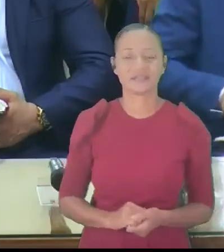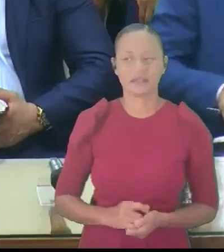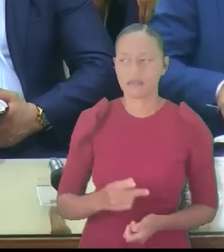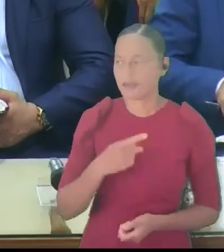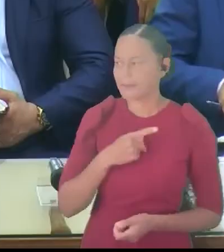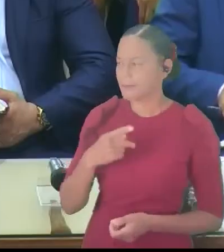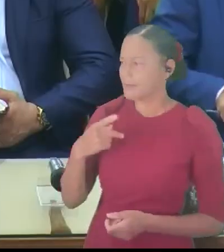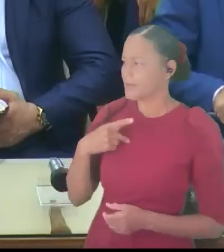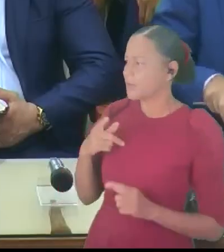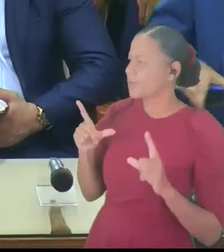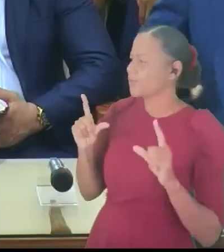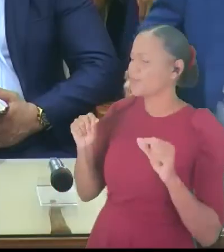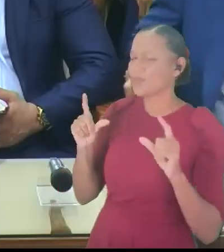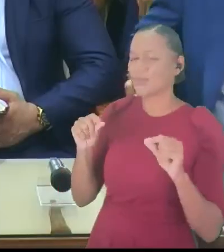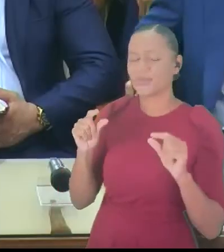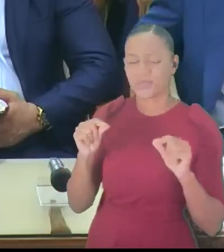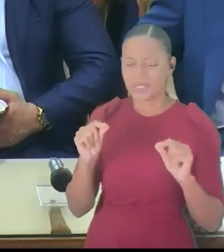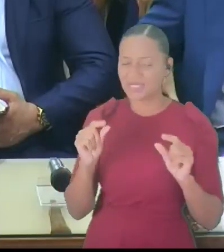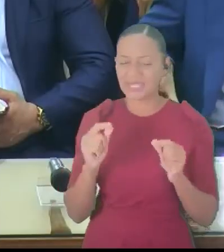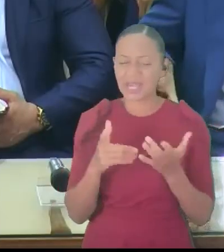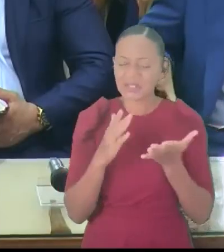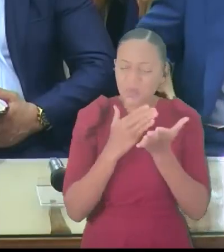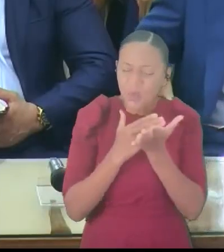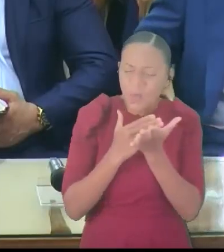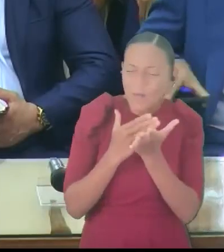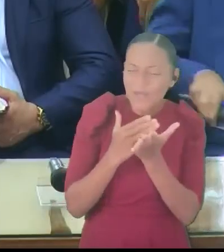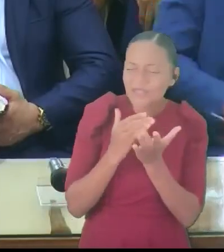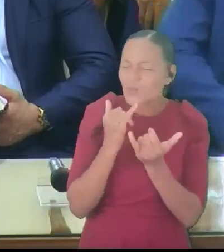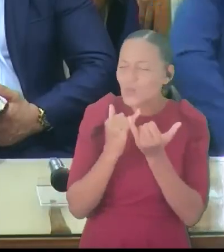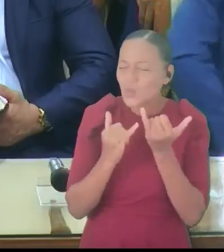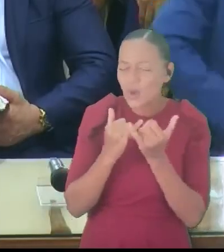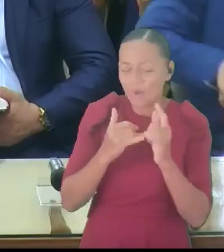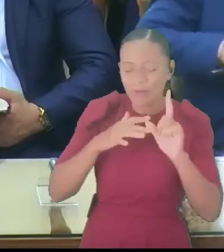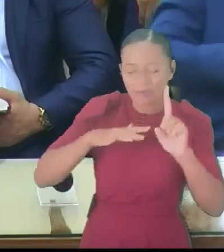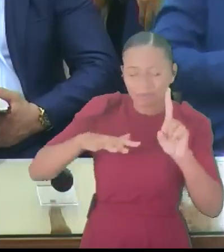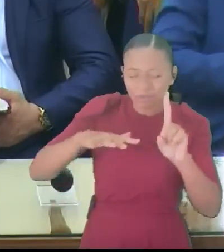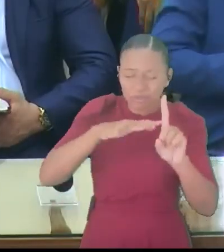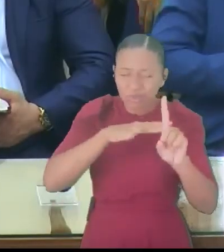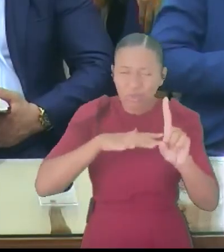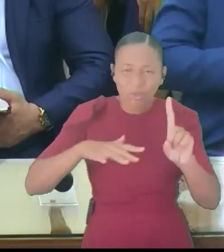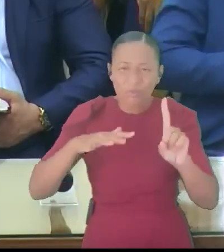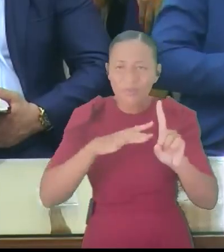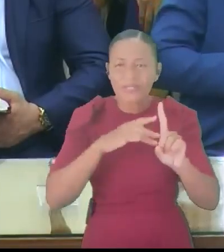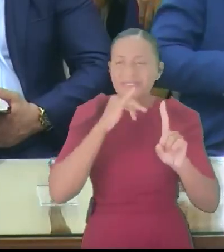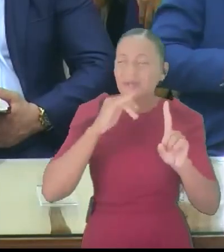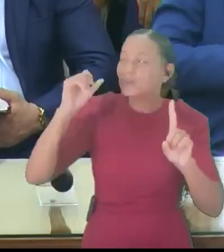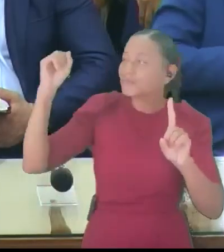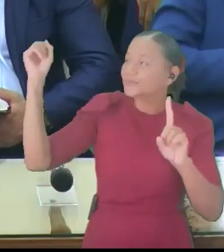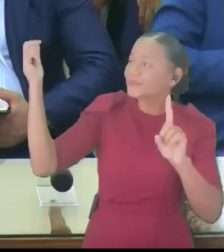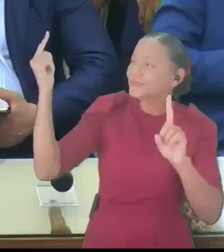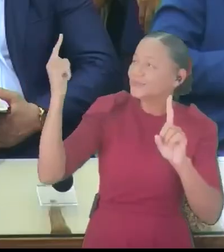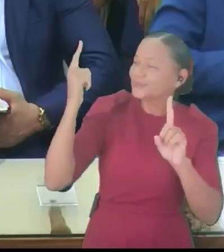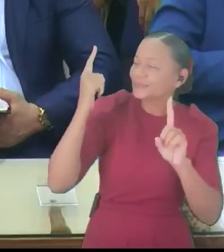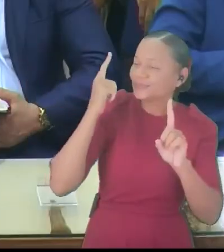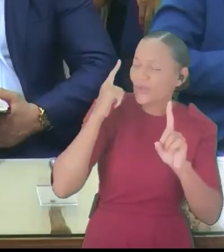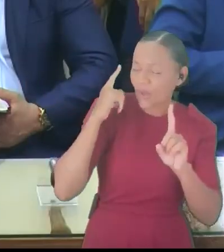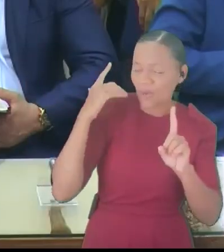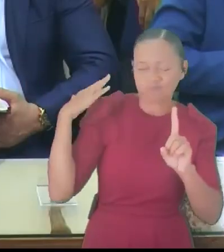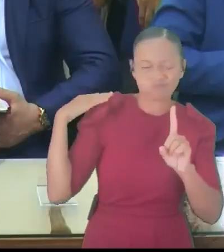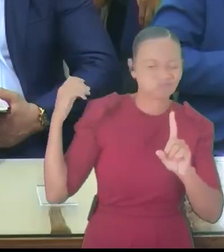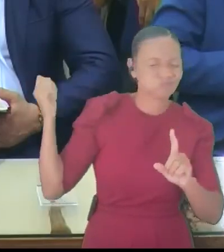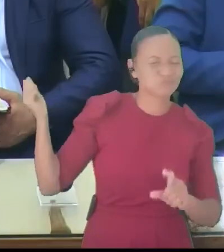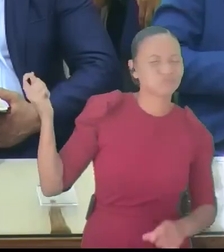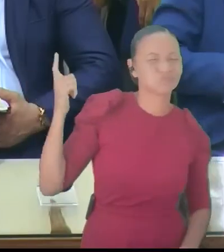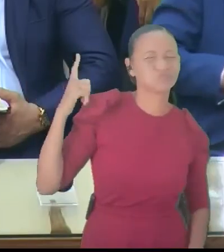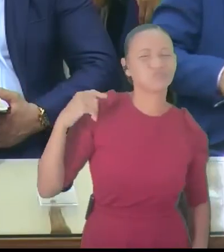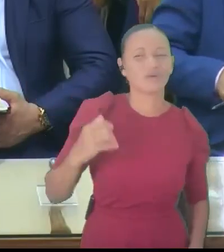Pastor, e o que é uma sombra? Por exemplo, você está andando na rua e o sol está batendo nas suas costas.